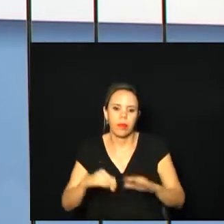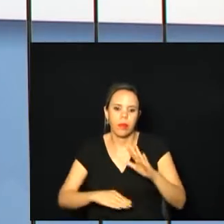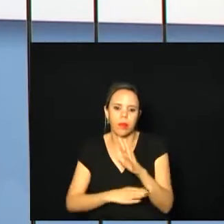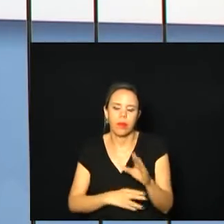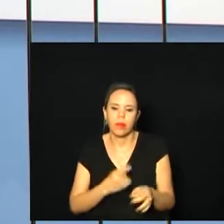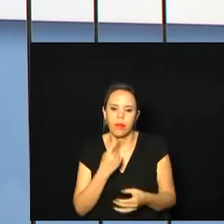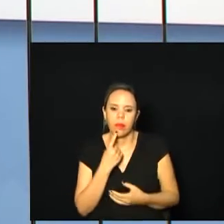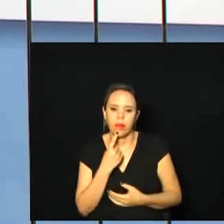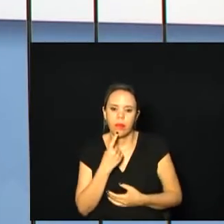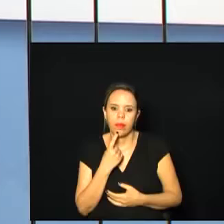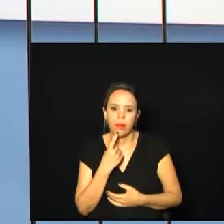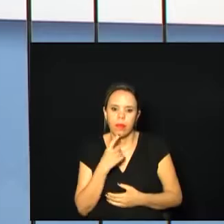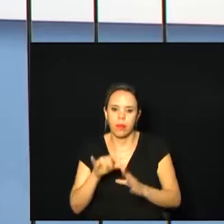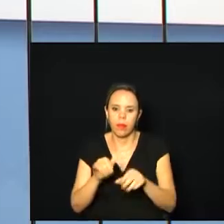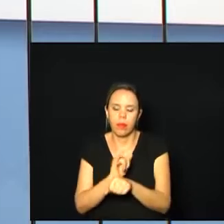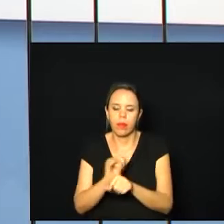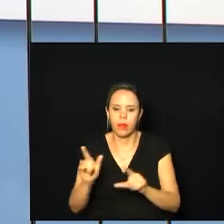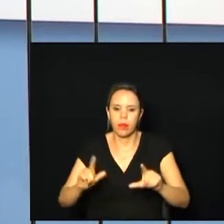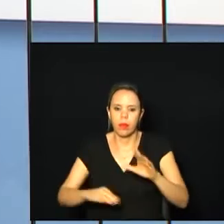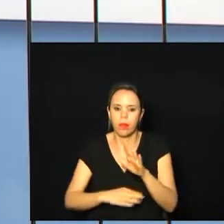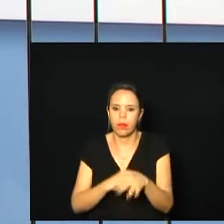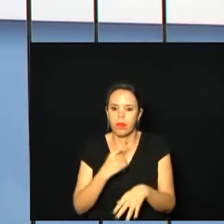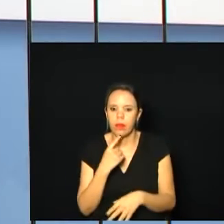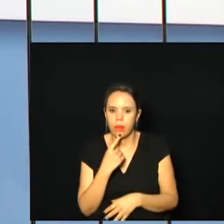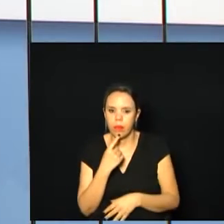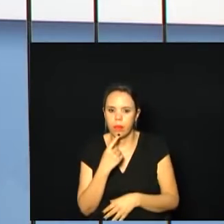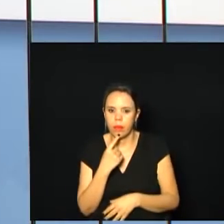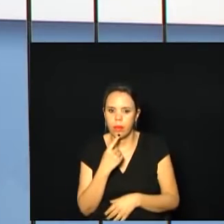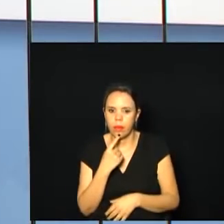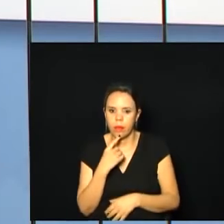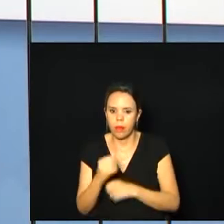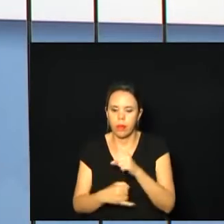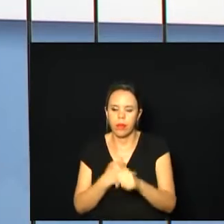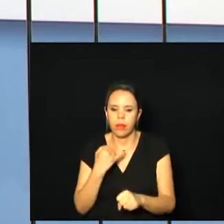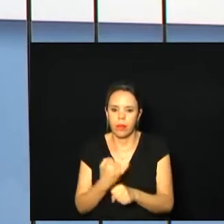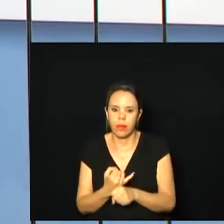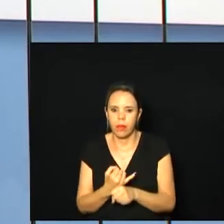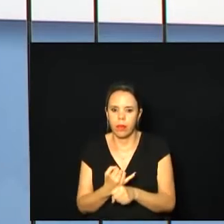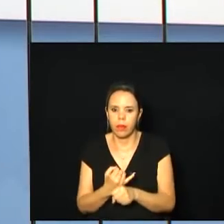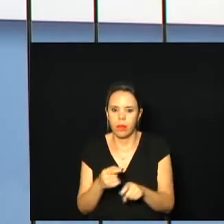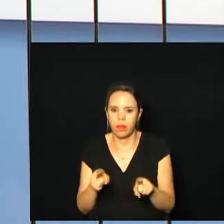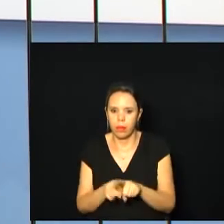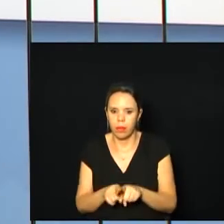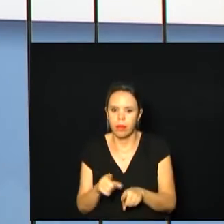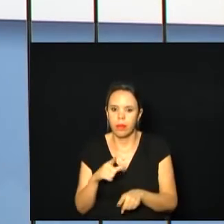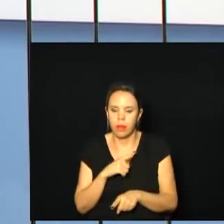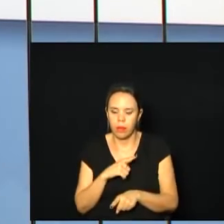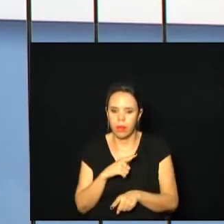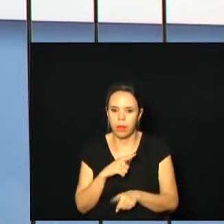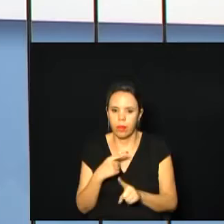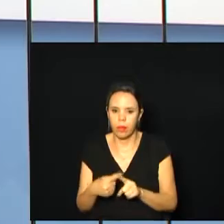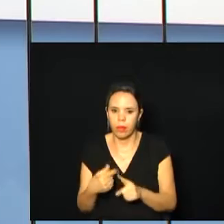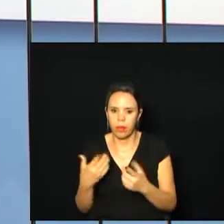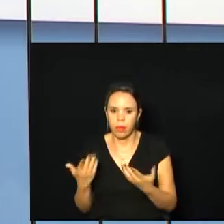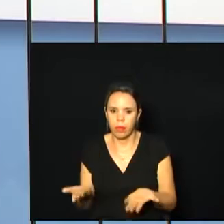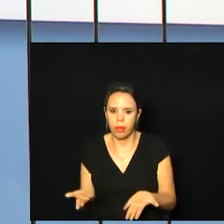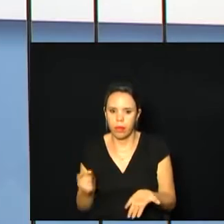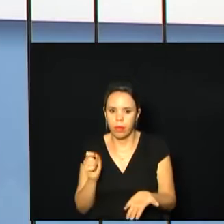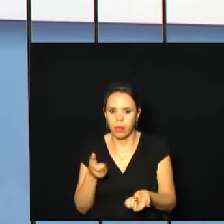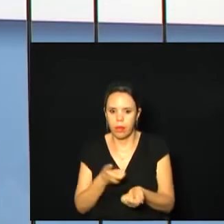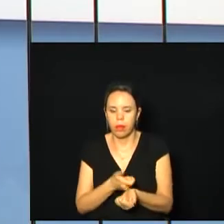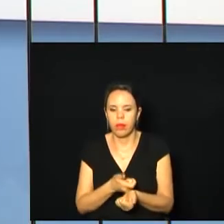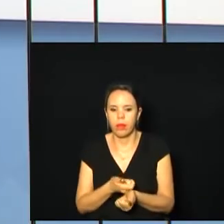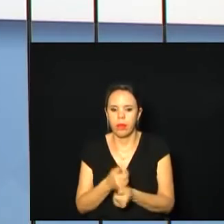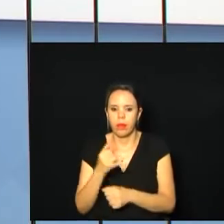facebook.com/Câmara Campinas, no YouTube da TV Câmara Campinas e ainda no site também tem transmissão. Além disso, quem